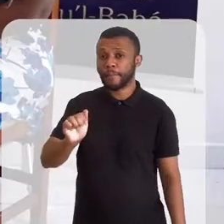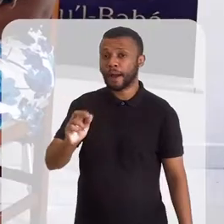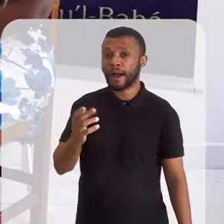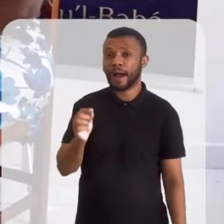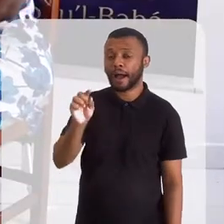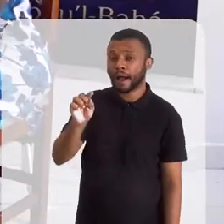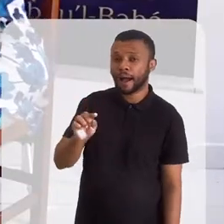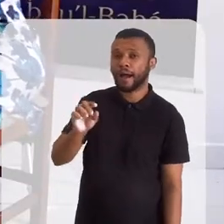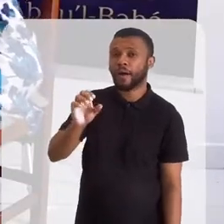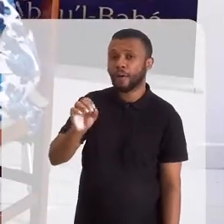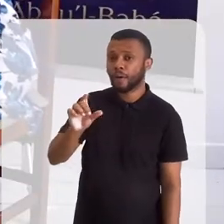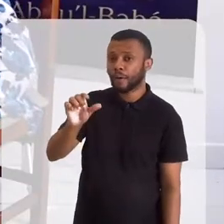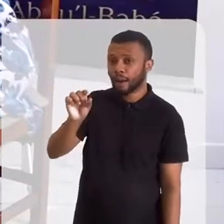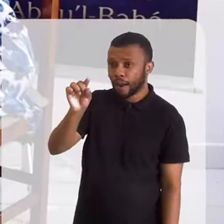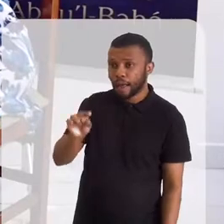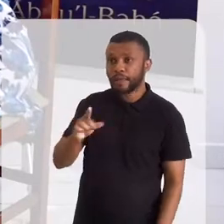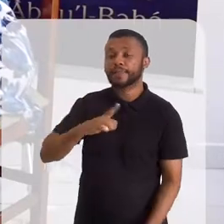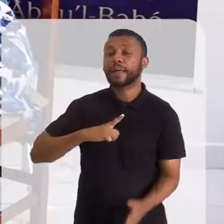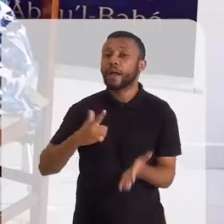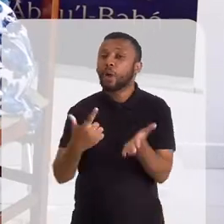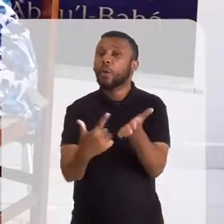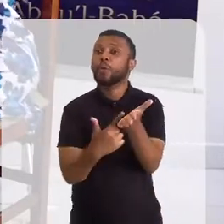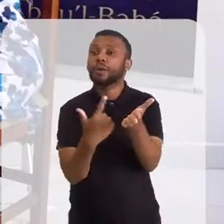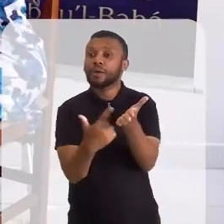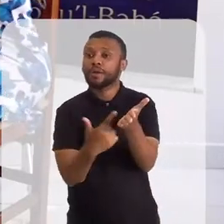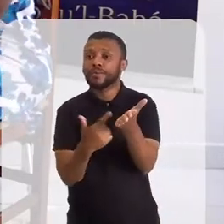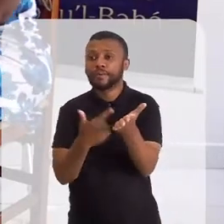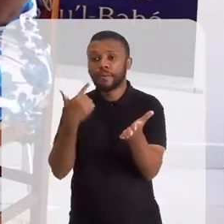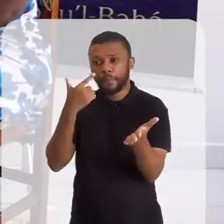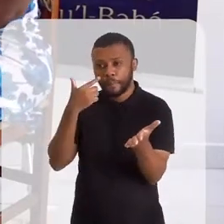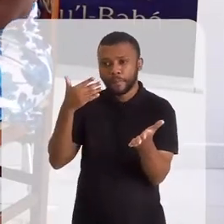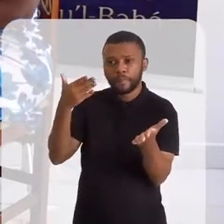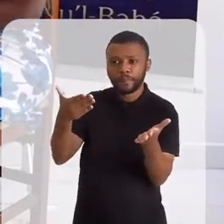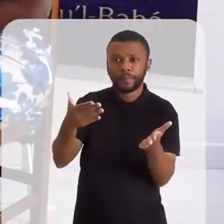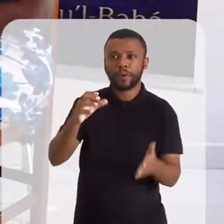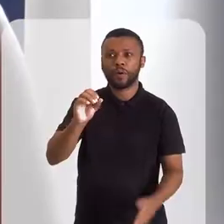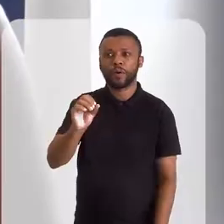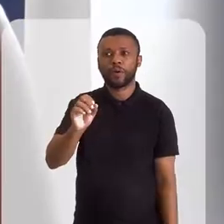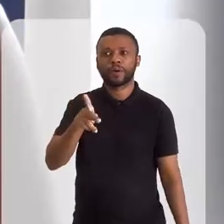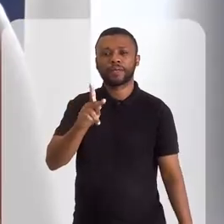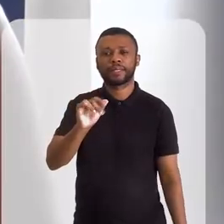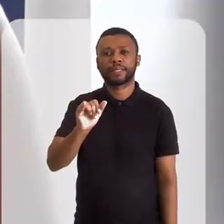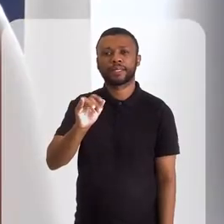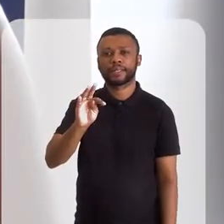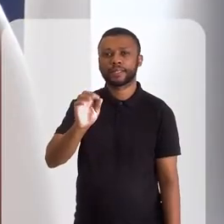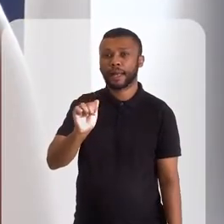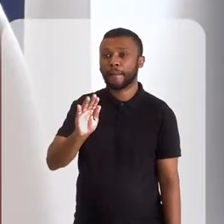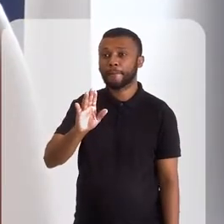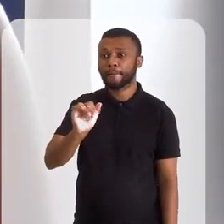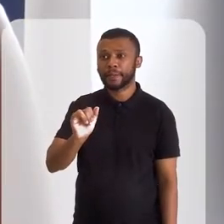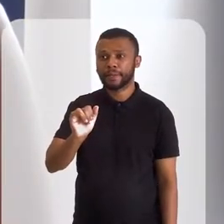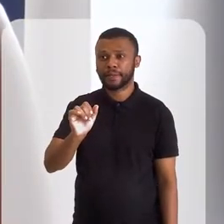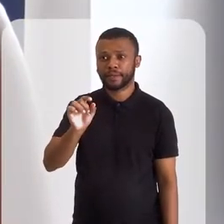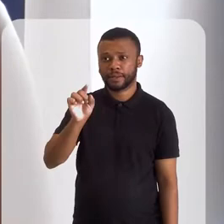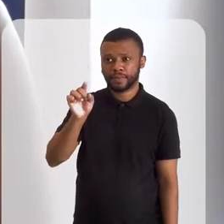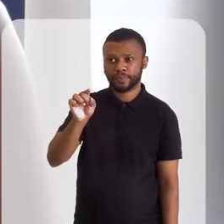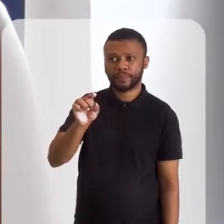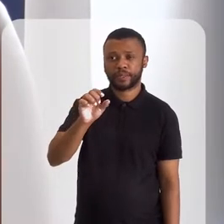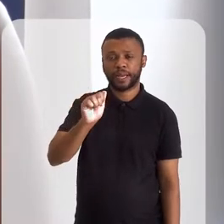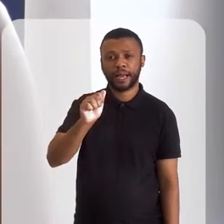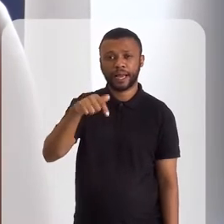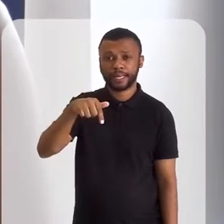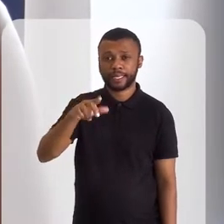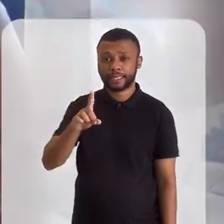Perfeito? Bahá'u'lláh deixou pra gente, esse é o livro sacratíssimo, né? O Kitab Aqdas.